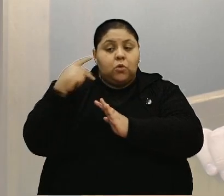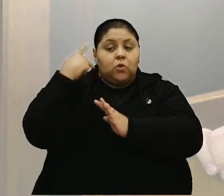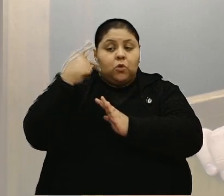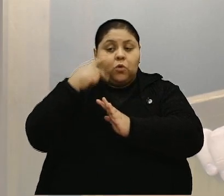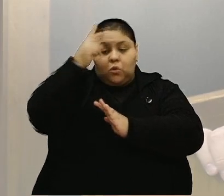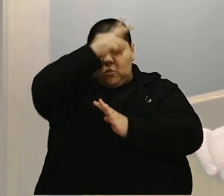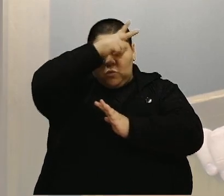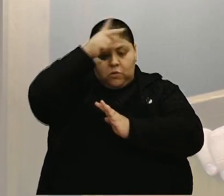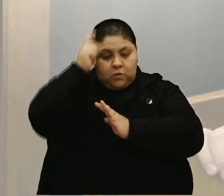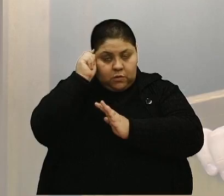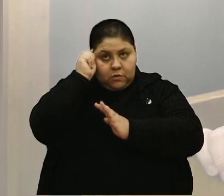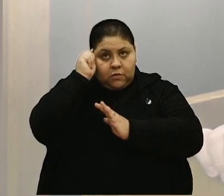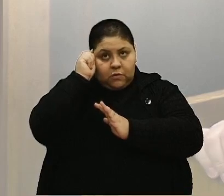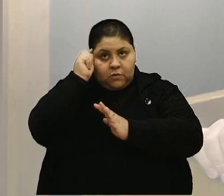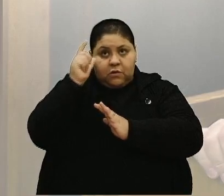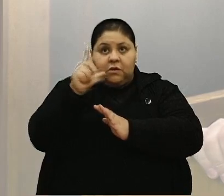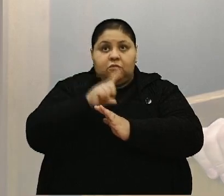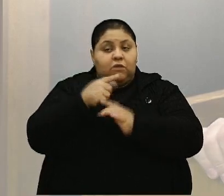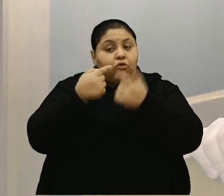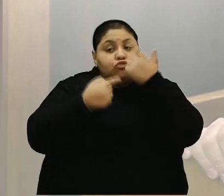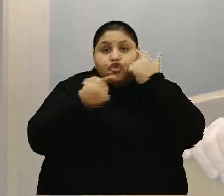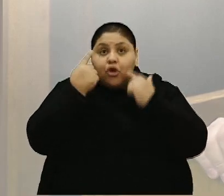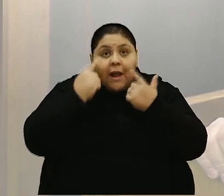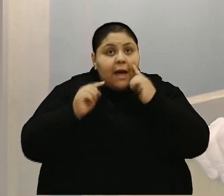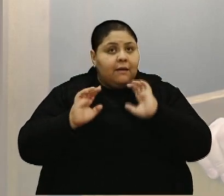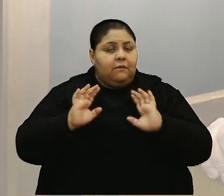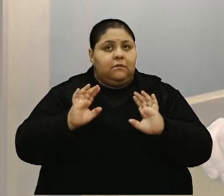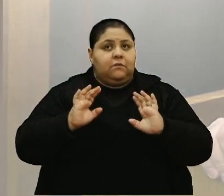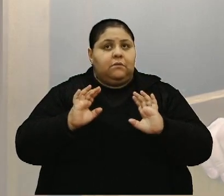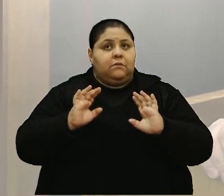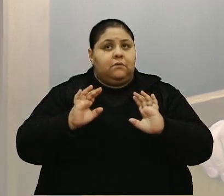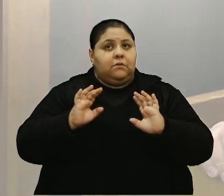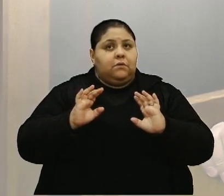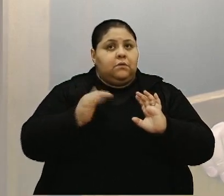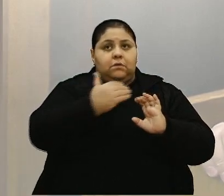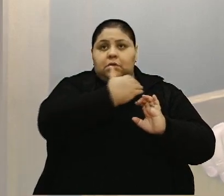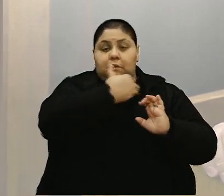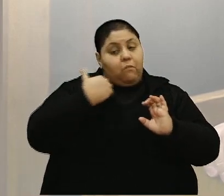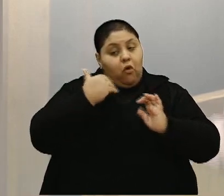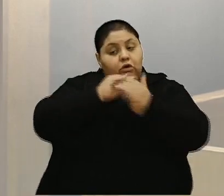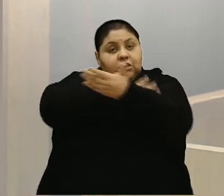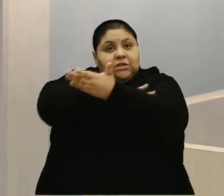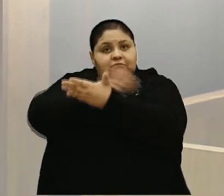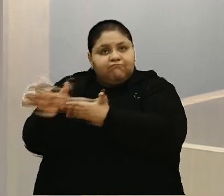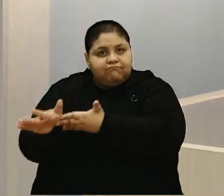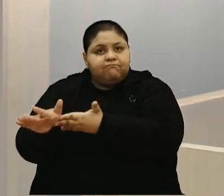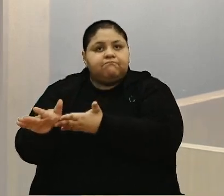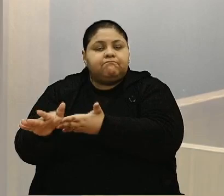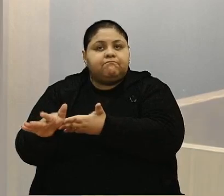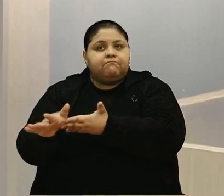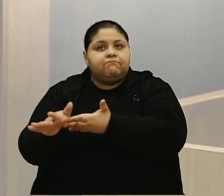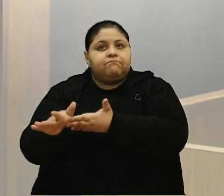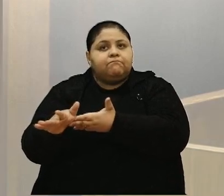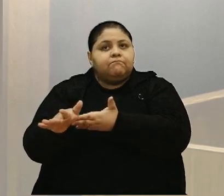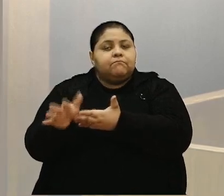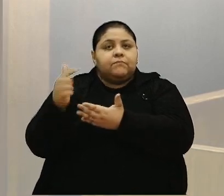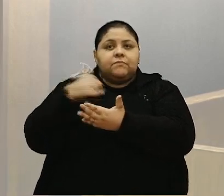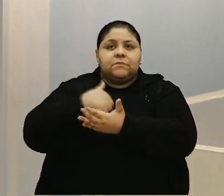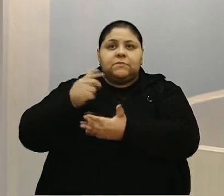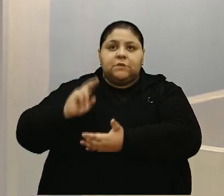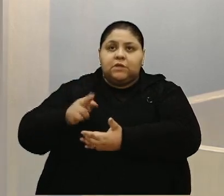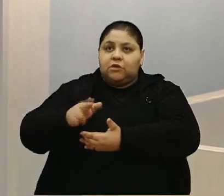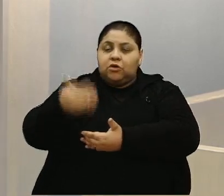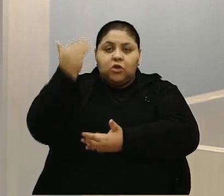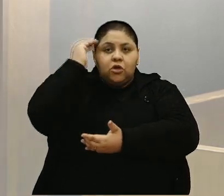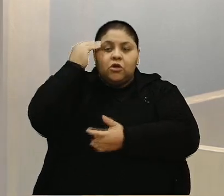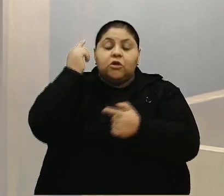prefeitos ou prefeitas não tenham que chorar. A morte, a destruição. Ainda, eu sigo sem entender